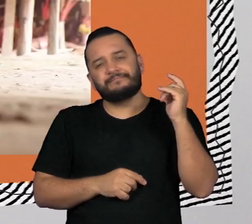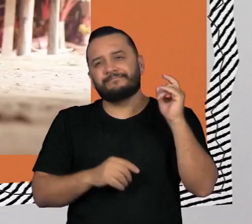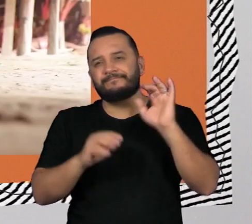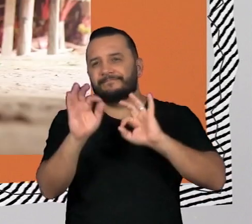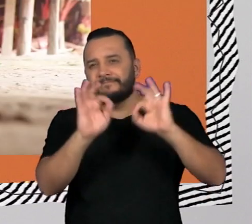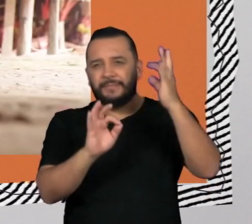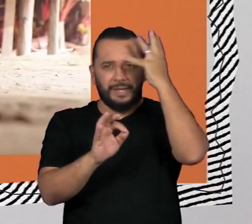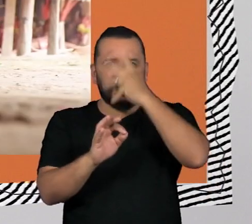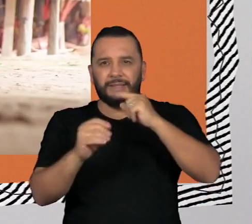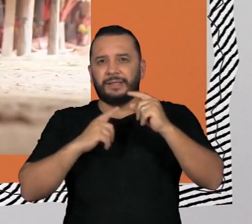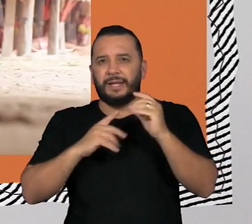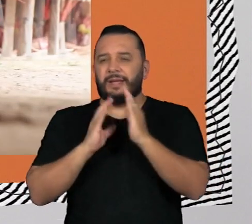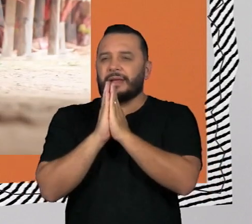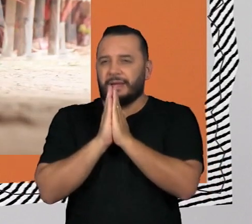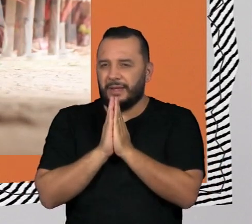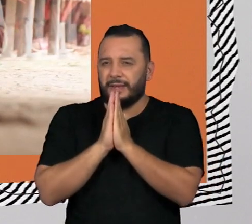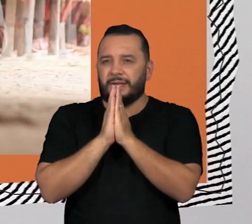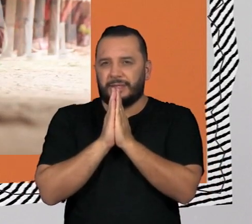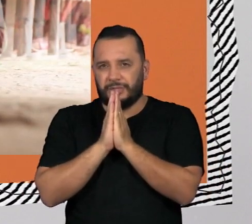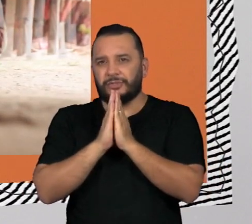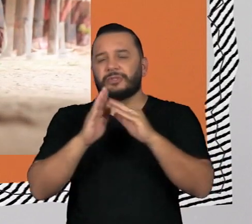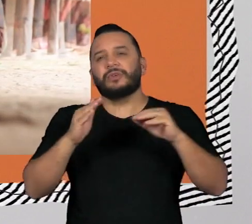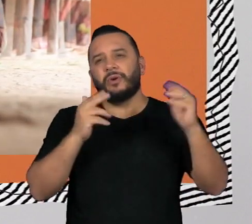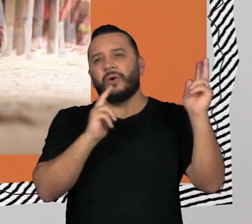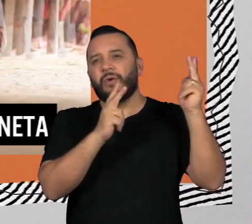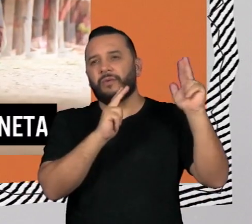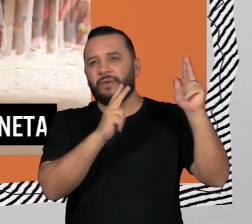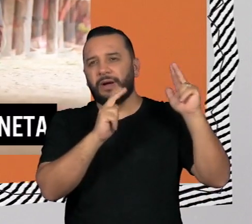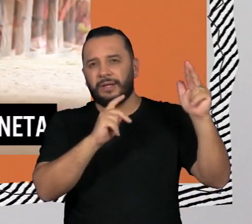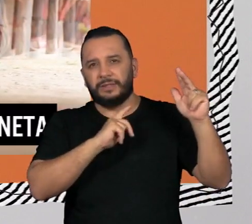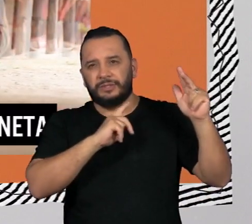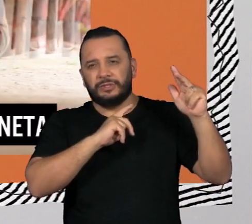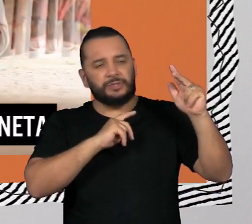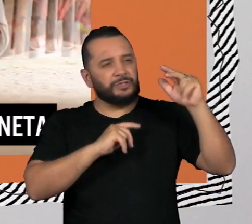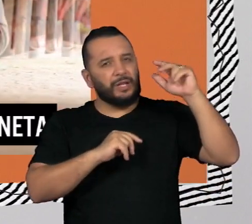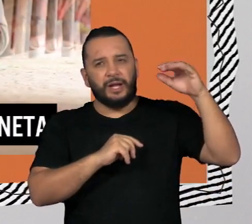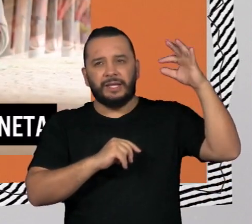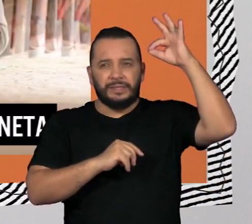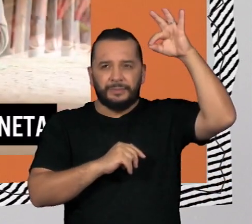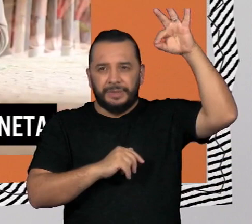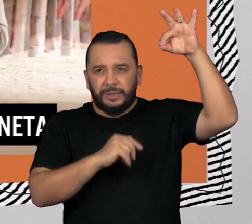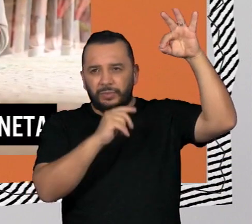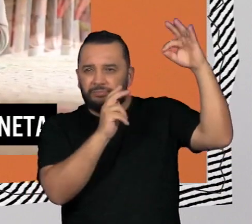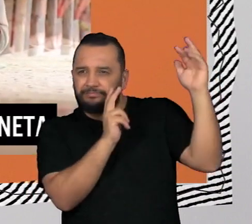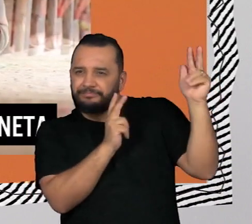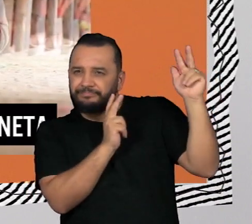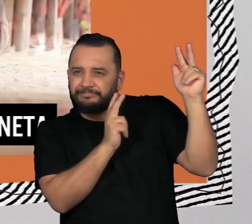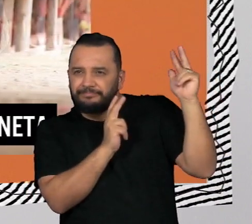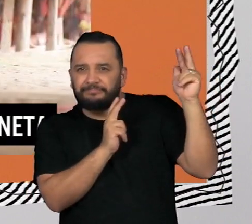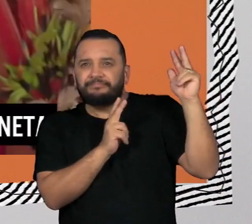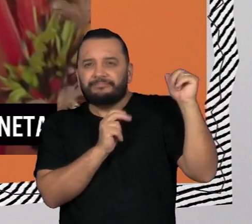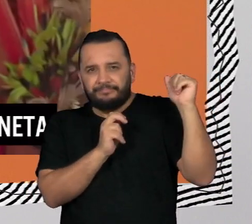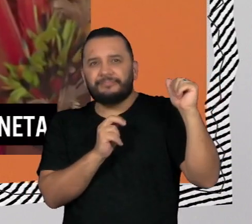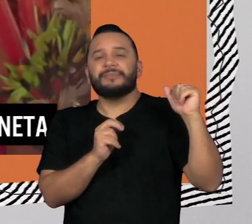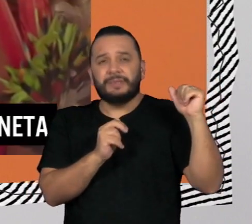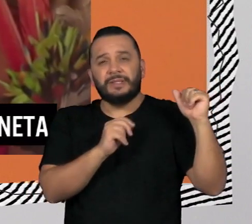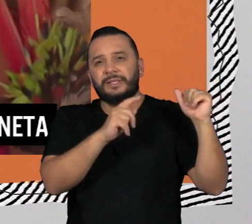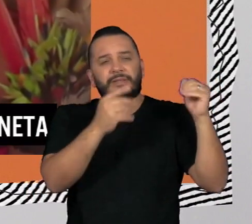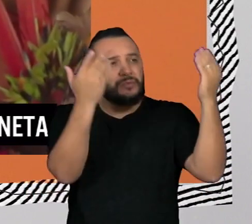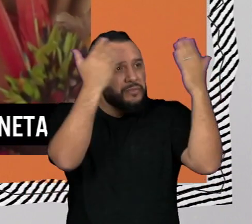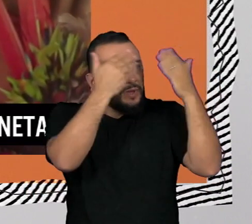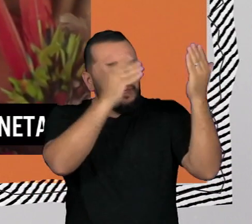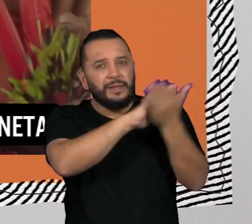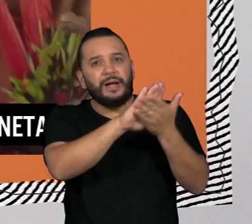as rezas, a gente conversa com os sobrenaturais, esses seres invisíveis, né? E que sustenta a